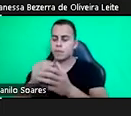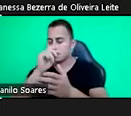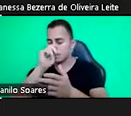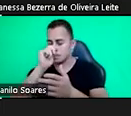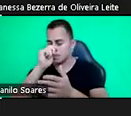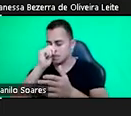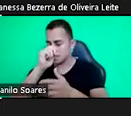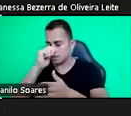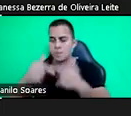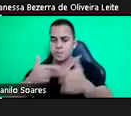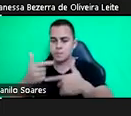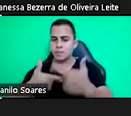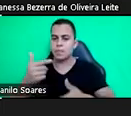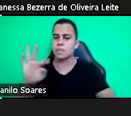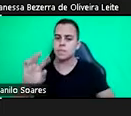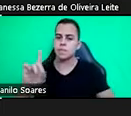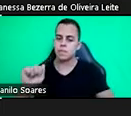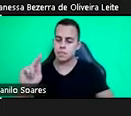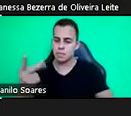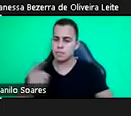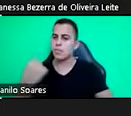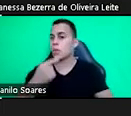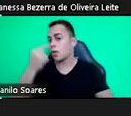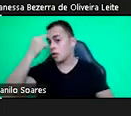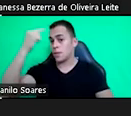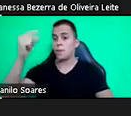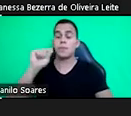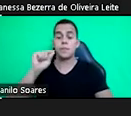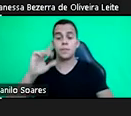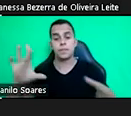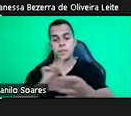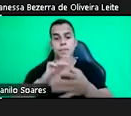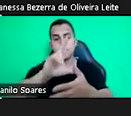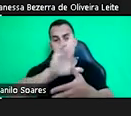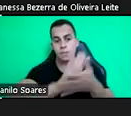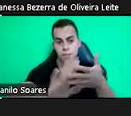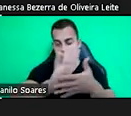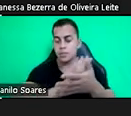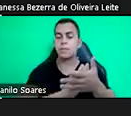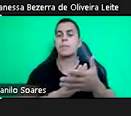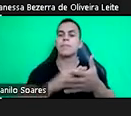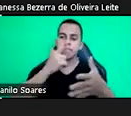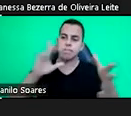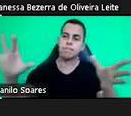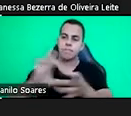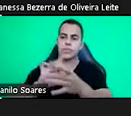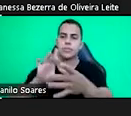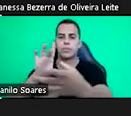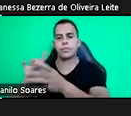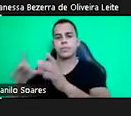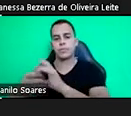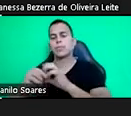então a nossa ideia é fazer pontes entre a América Latina inteira e juntar todo mundo numa grande